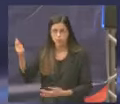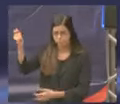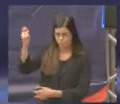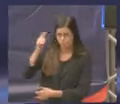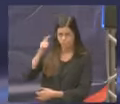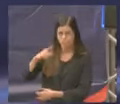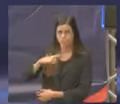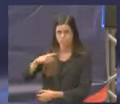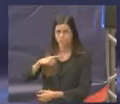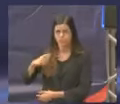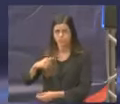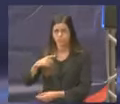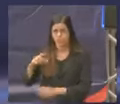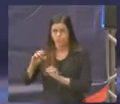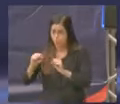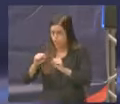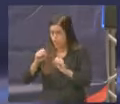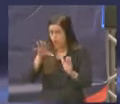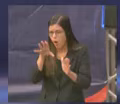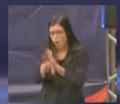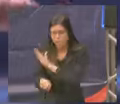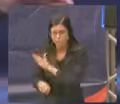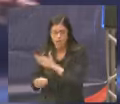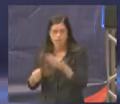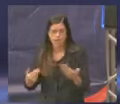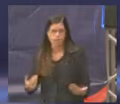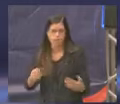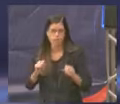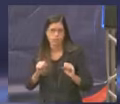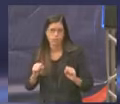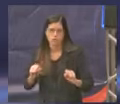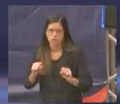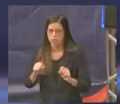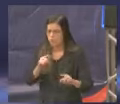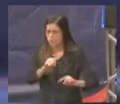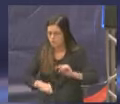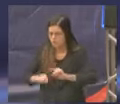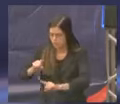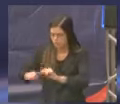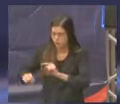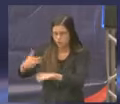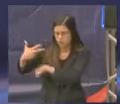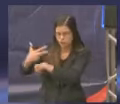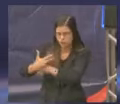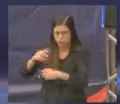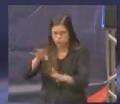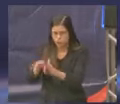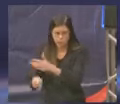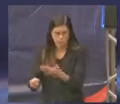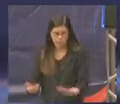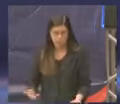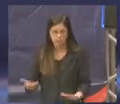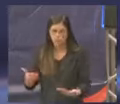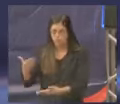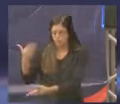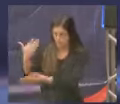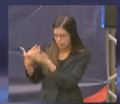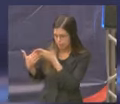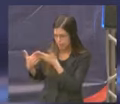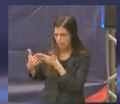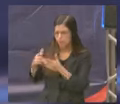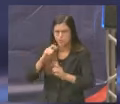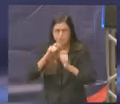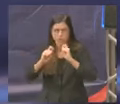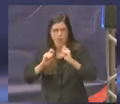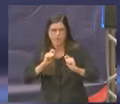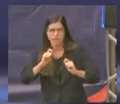ter chovido, ele poderia ter sido assaltado, poderiam ter levado todo o equipamento dele lá. Antigamente, esse jornalista, ele